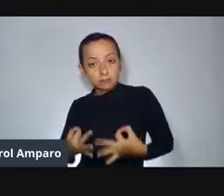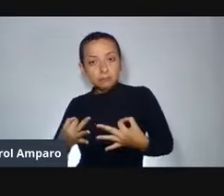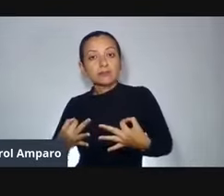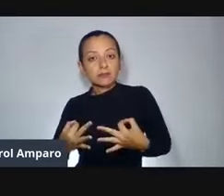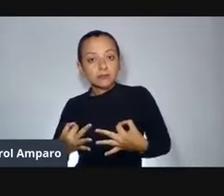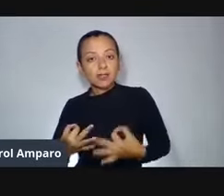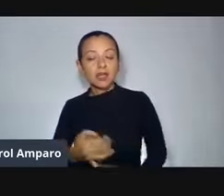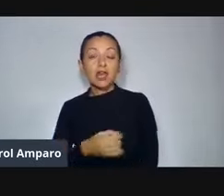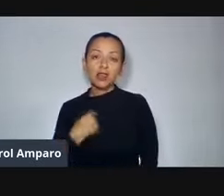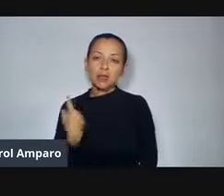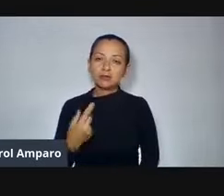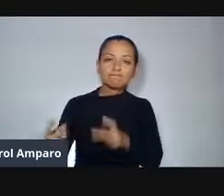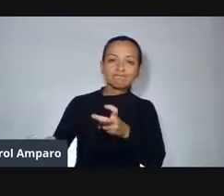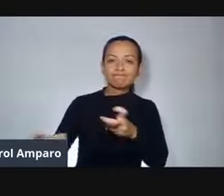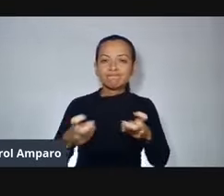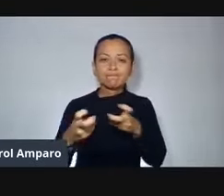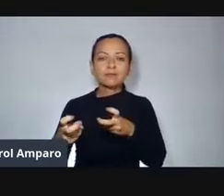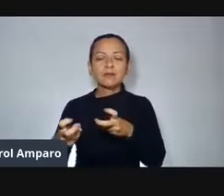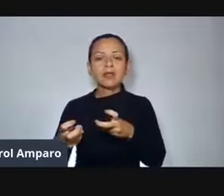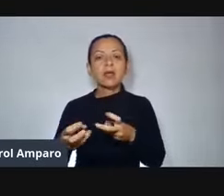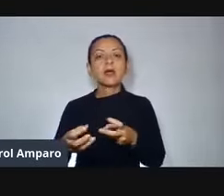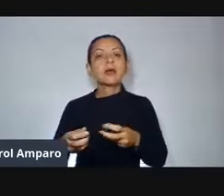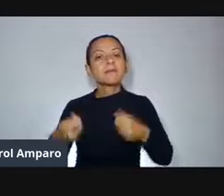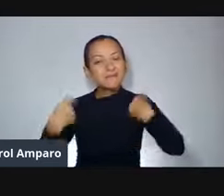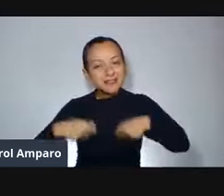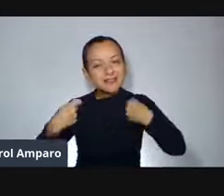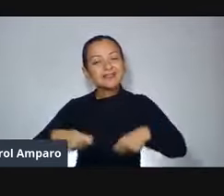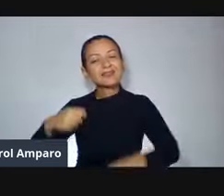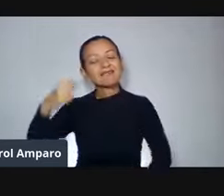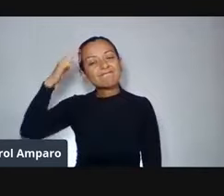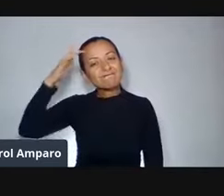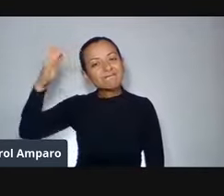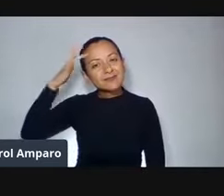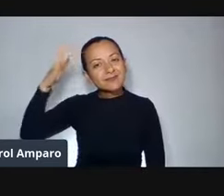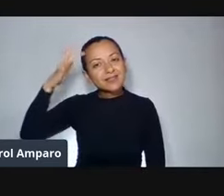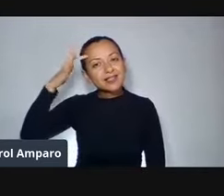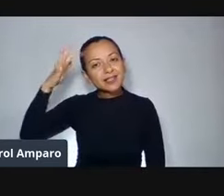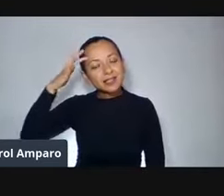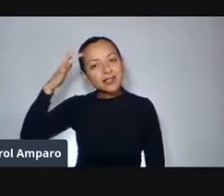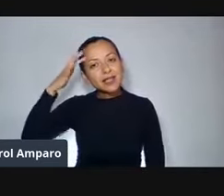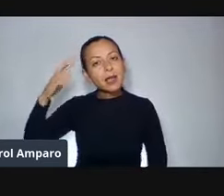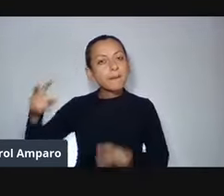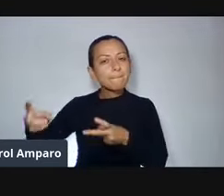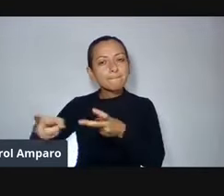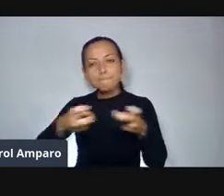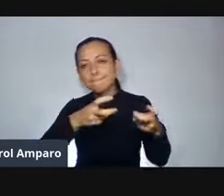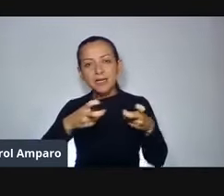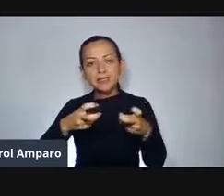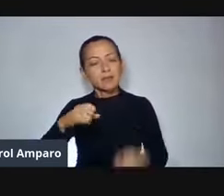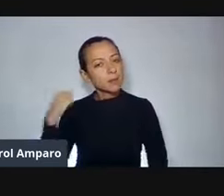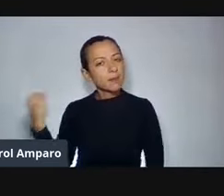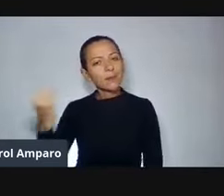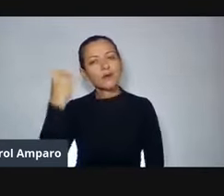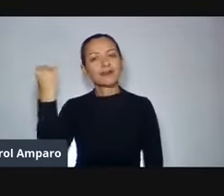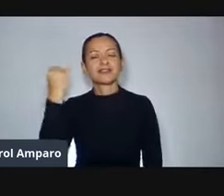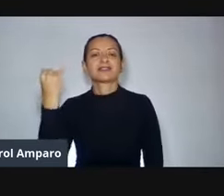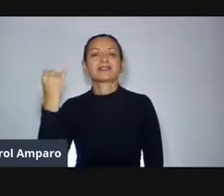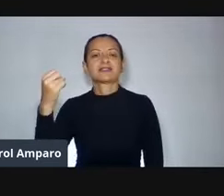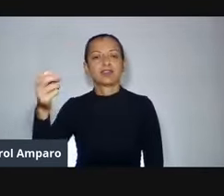e filosofar cada vez mais em função de tudo isso que existe de filosofia dentro da nossa arte e cultura brasileira.